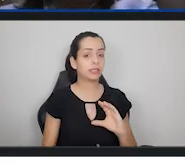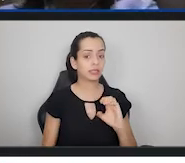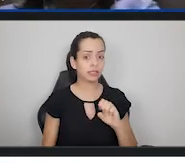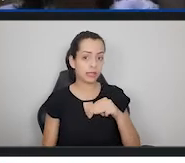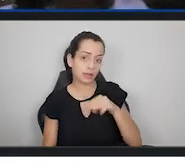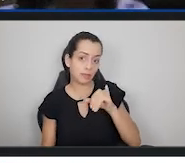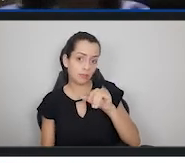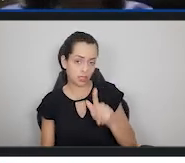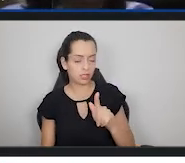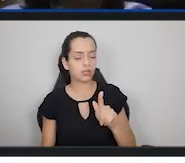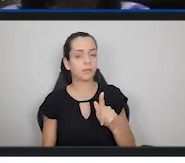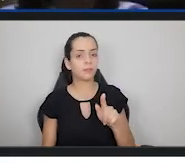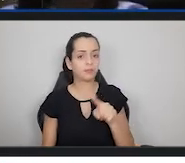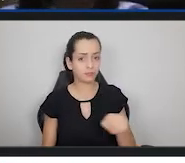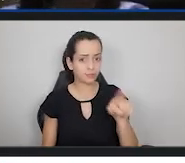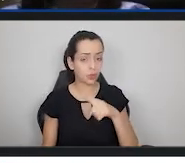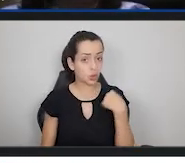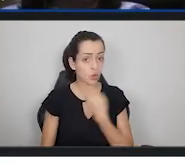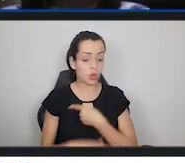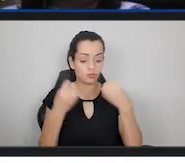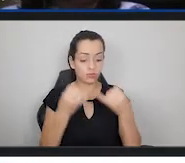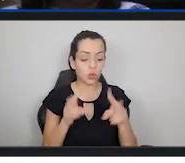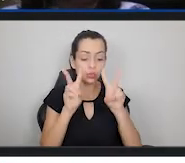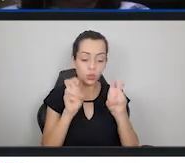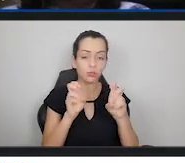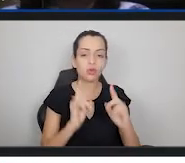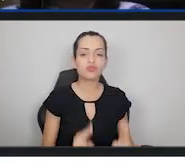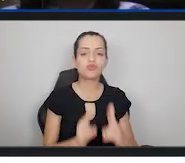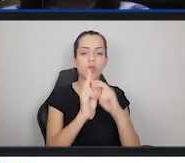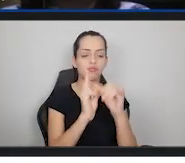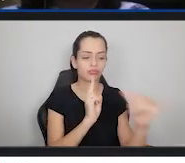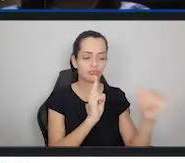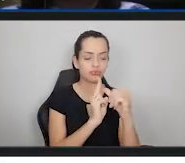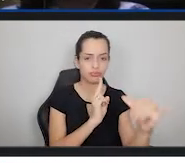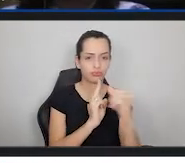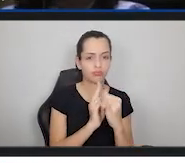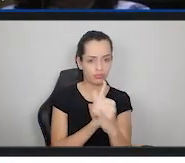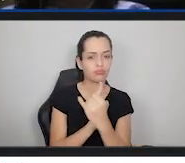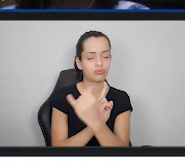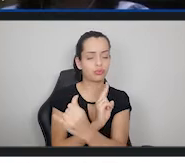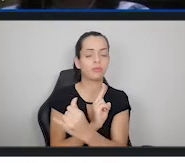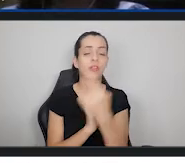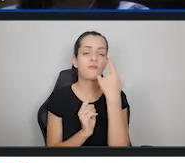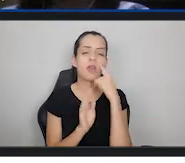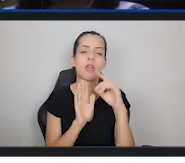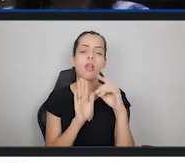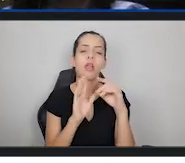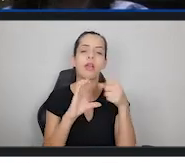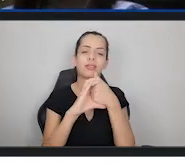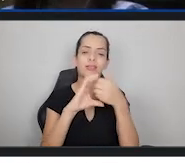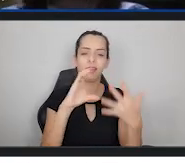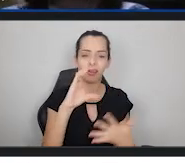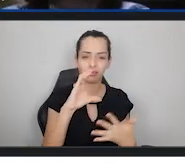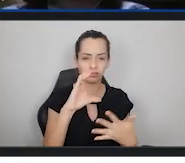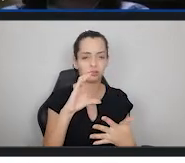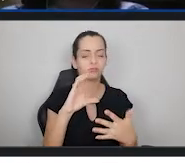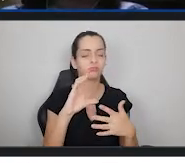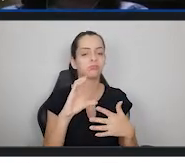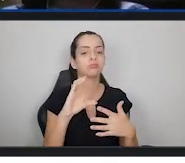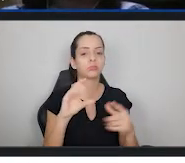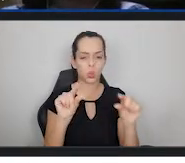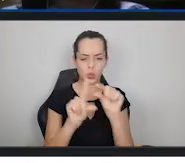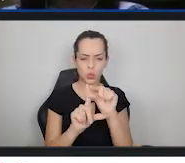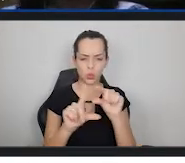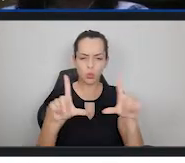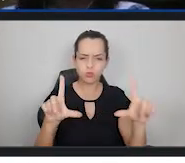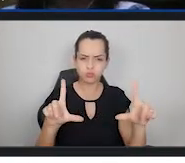um condutor e outro, eu peguei aqui algumas bitolas de uma NB lá da CEMIG, embora seja distribuição e a gente esteja aqui ainda falando